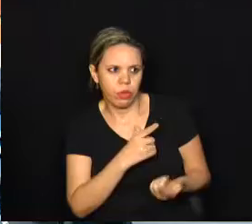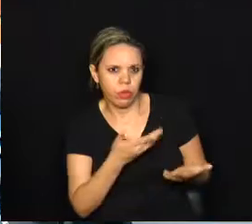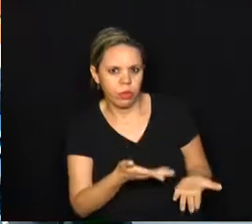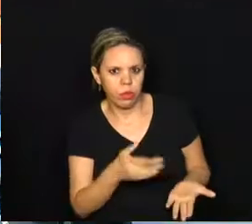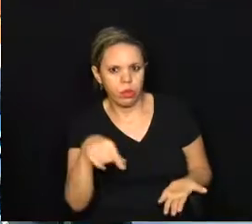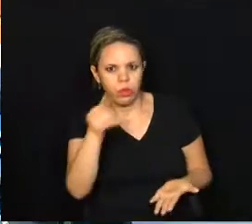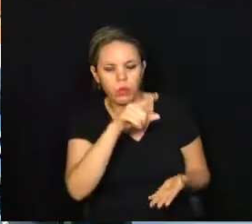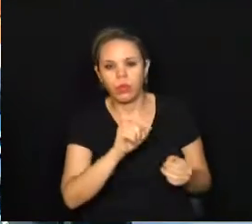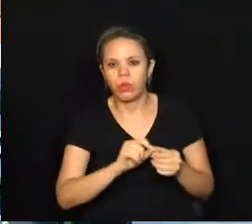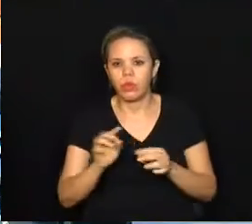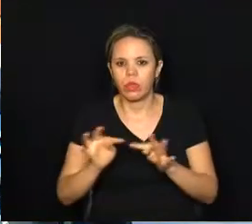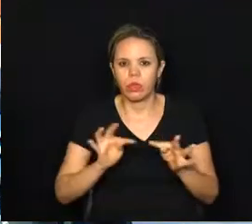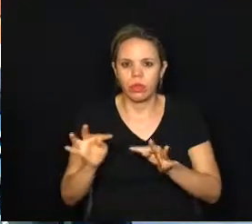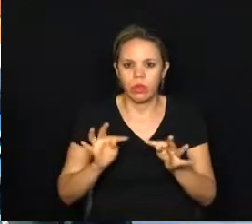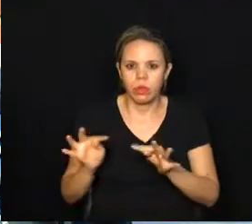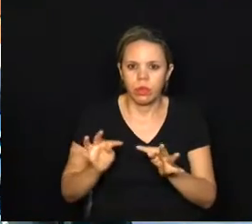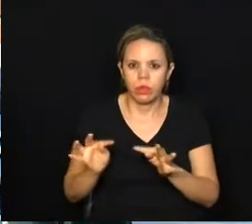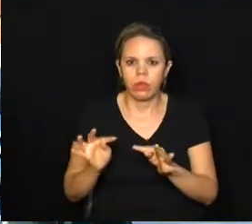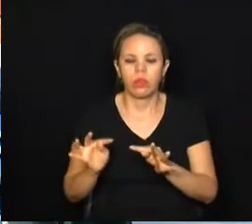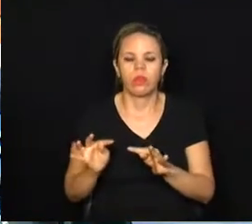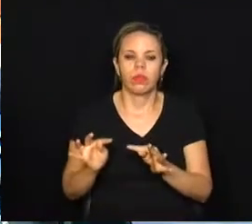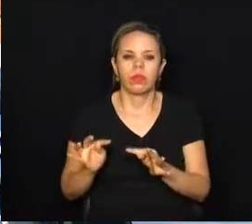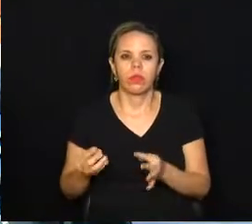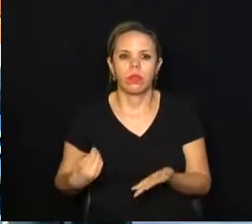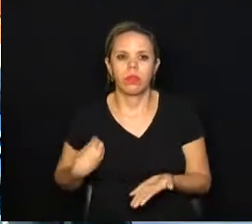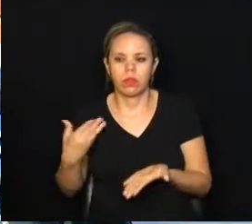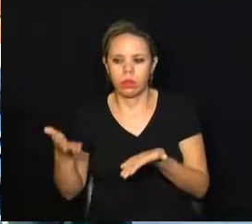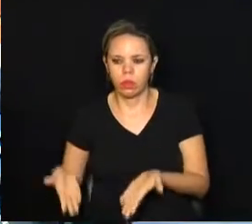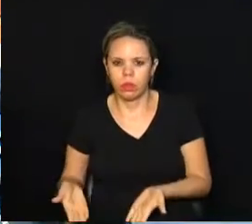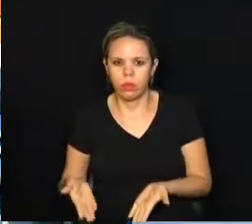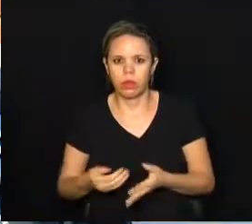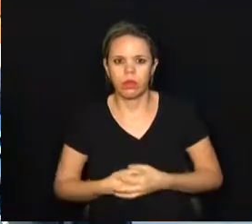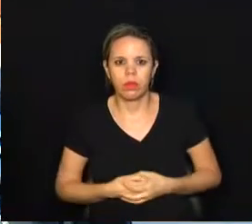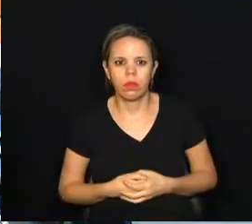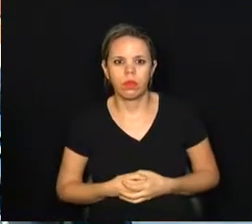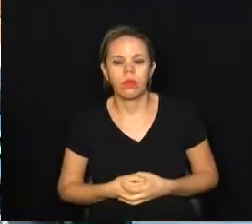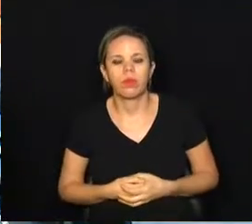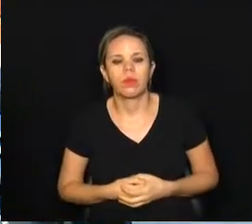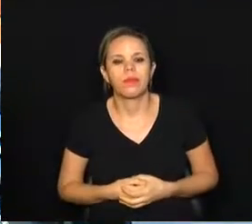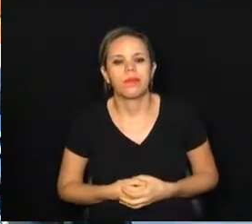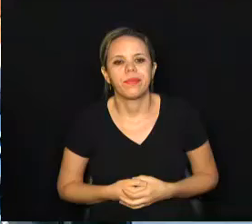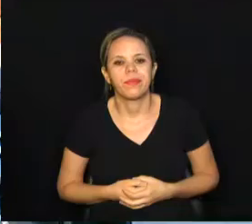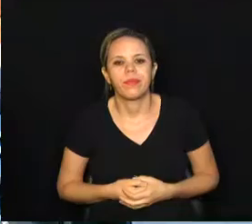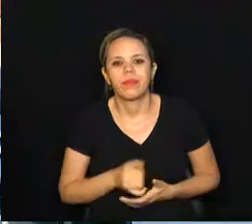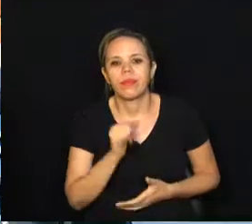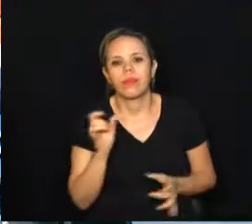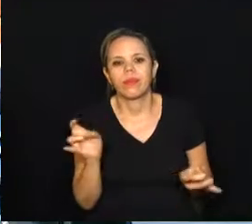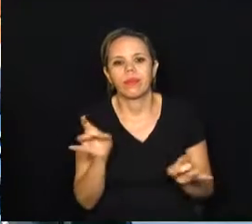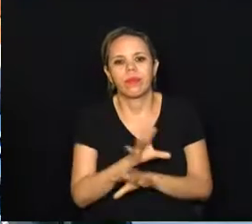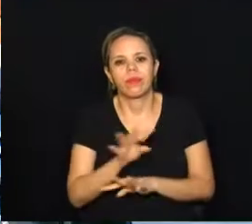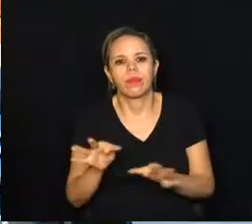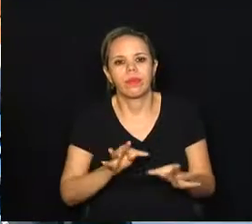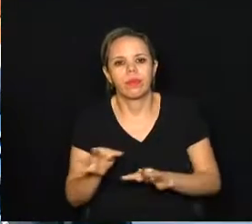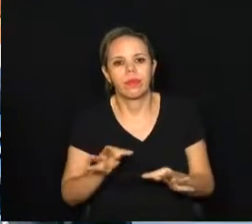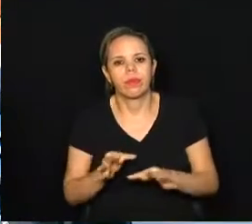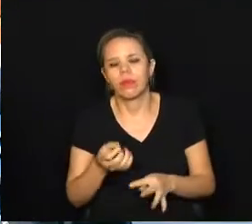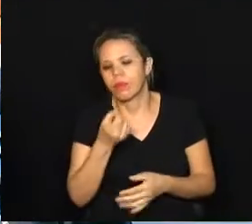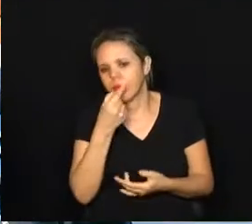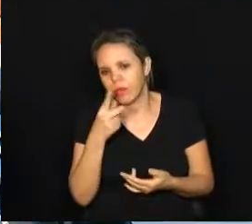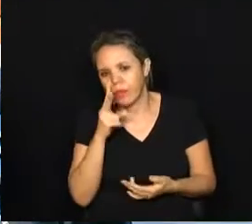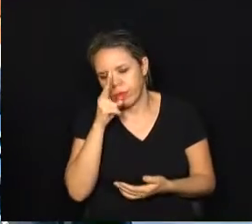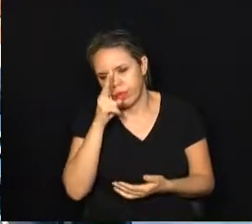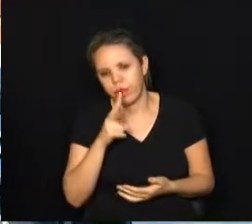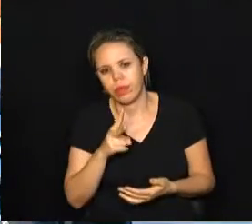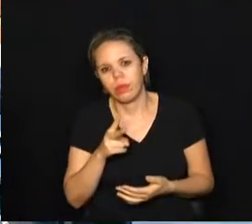você fez o tratamento e ele está aqui para, vamos dizer, terminar um tratamento com antibiótico, fazer